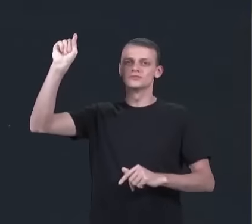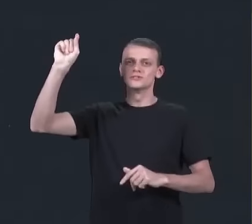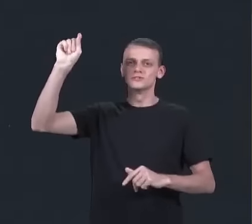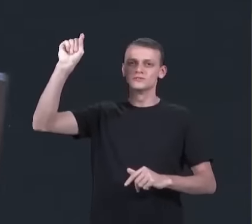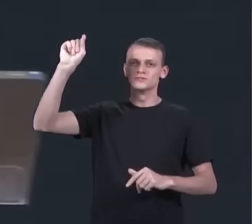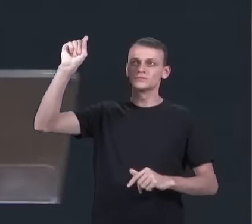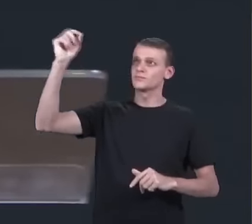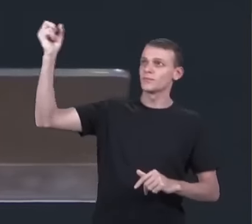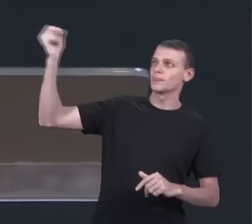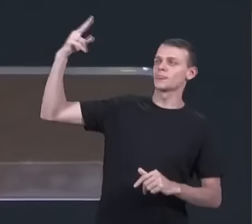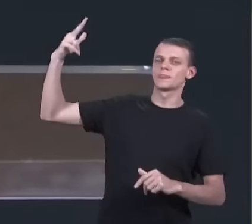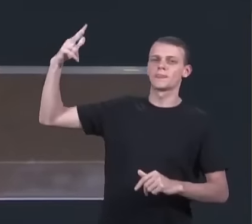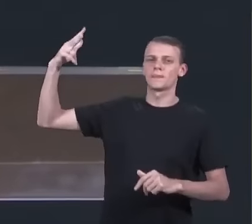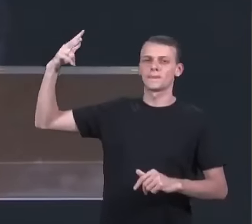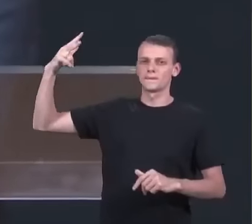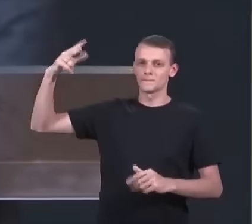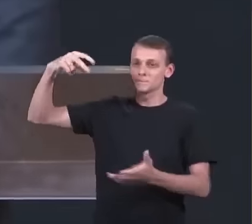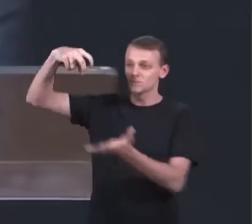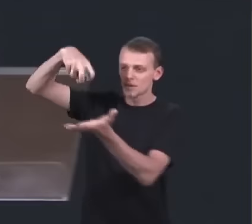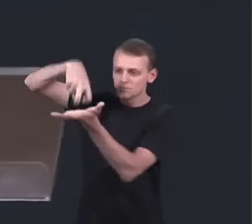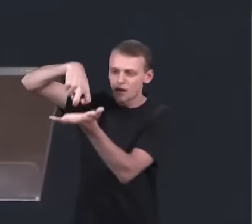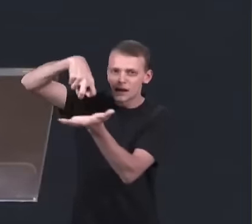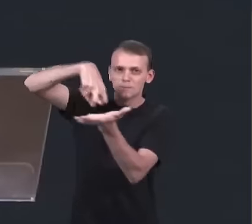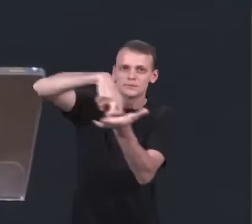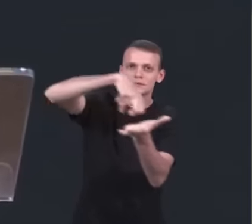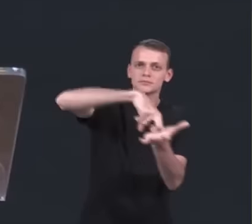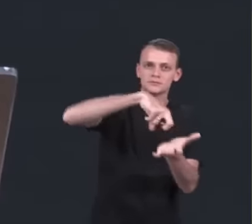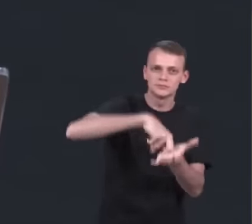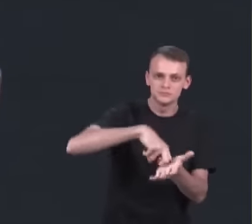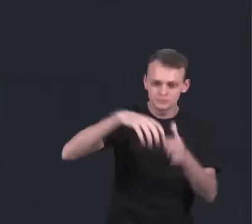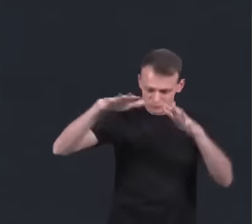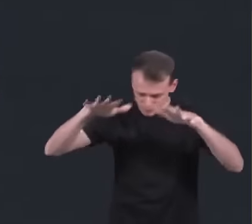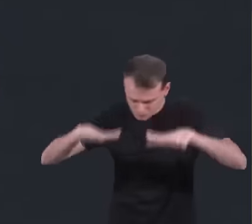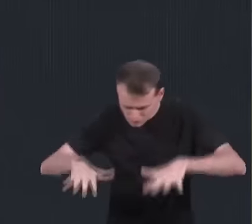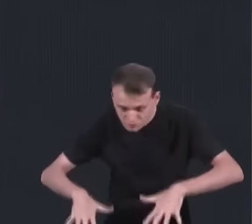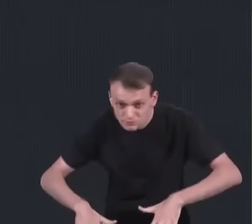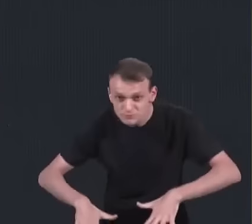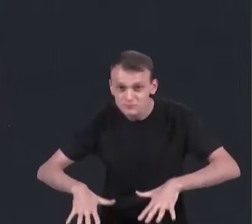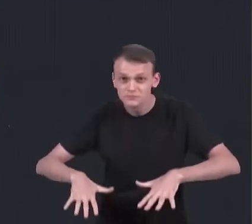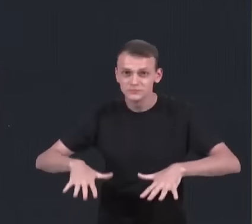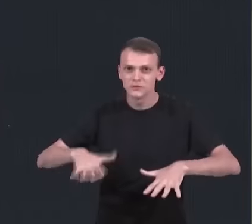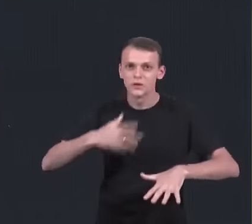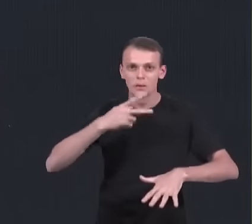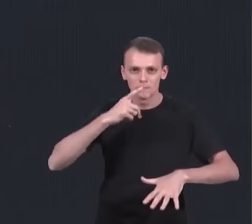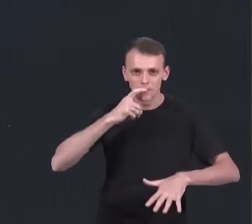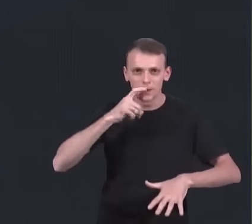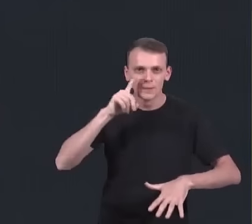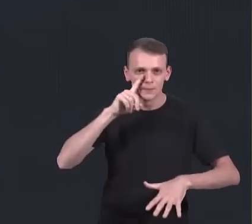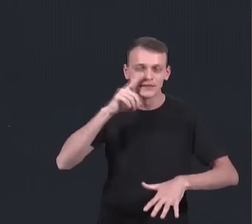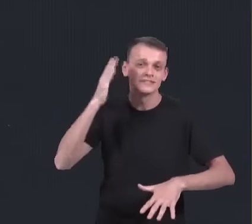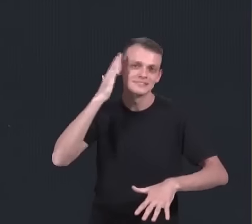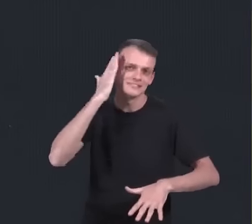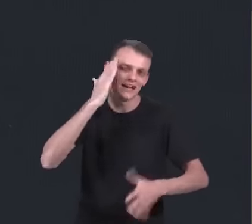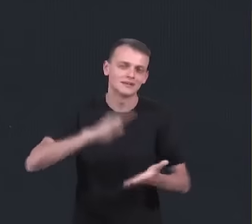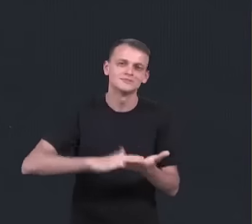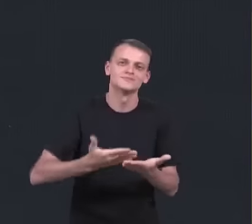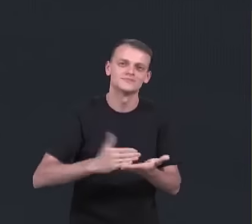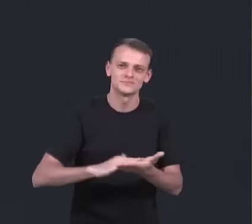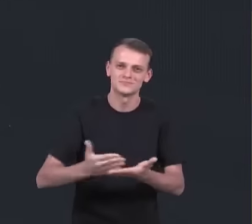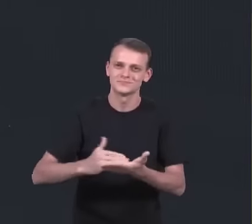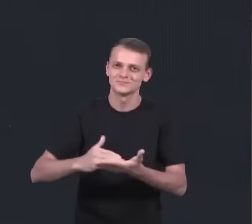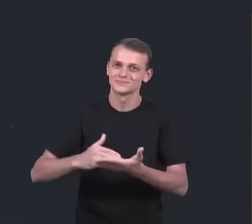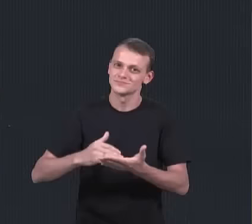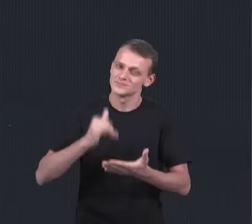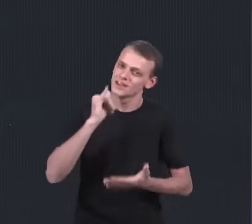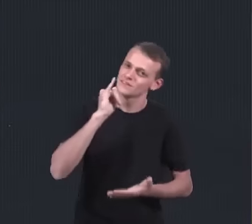diante dele. Sabia o que significava os feixes se dobrando diante dele. E elas disseram: quem você pensa